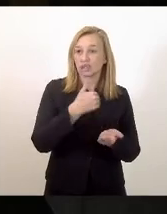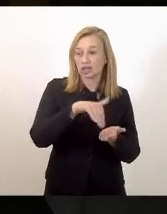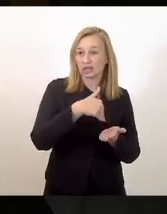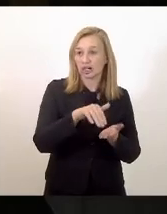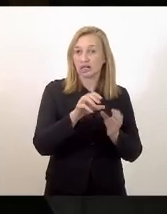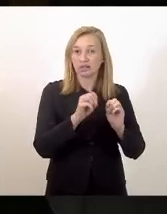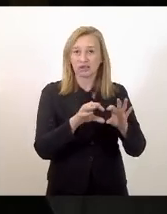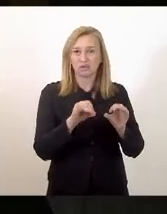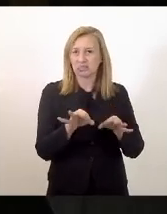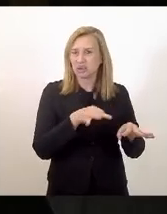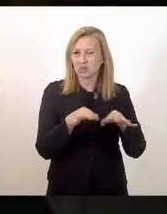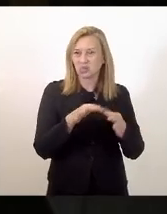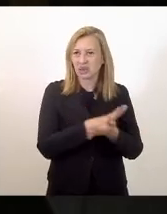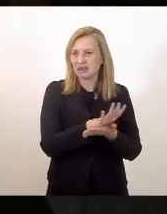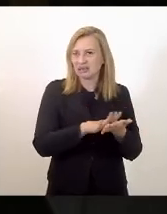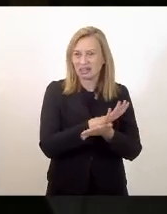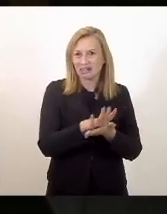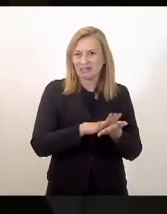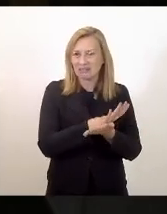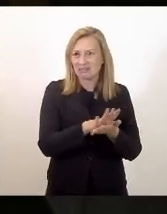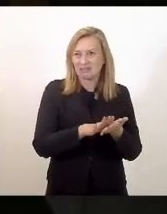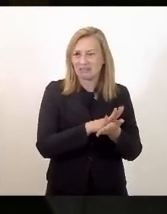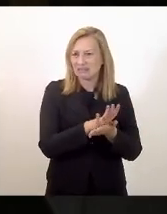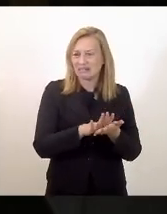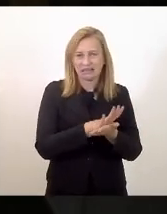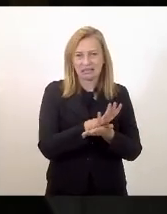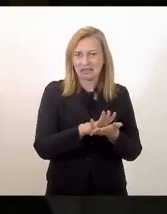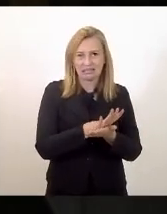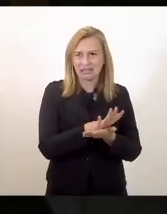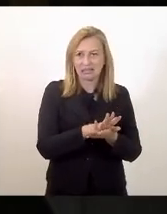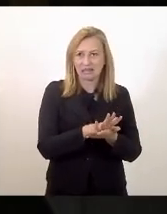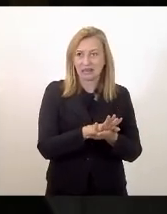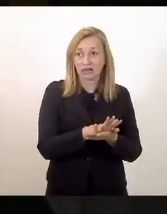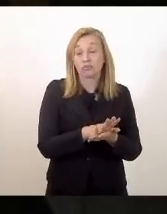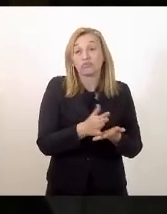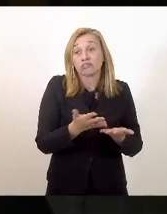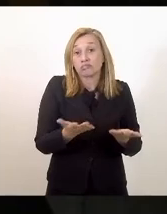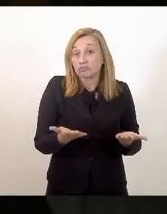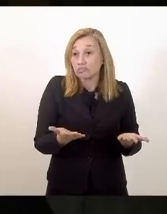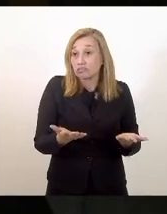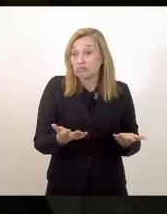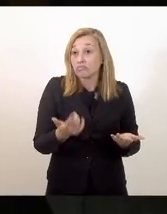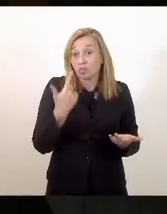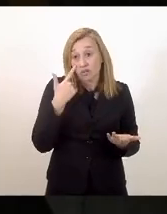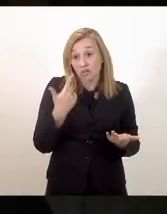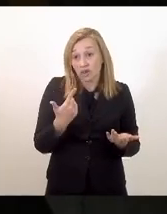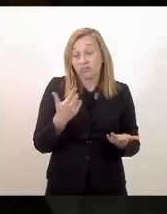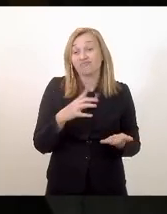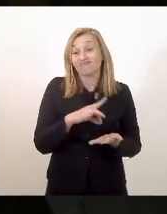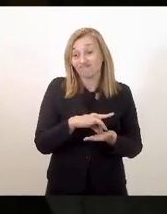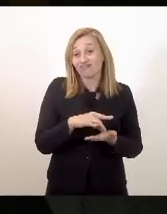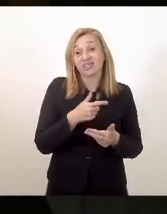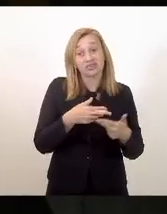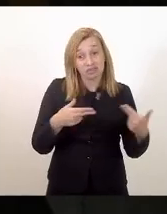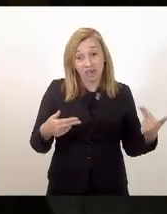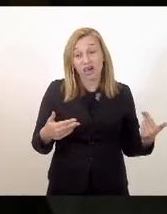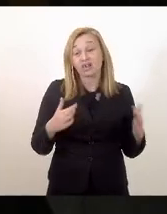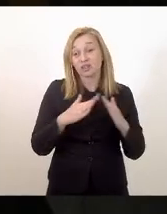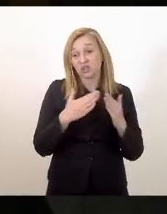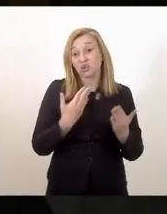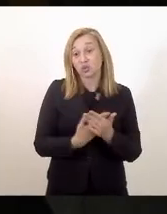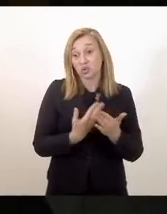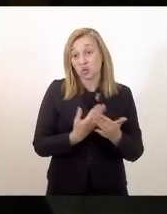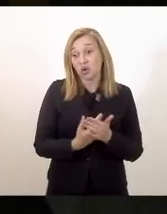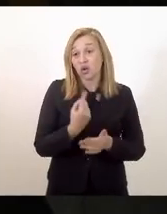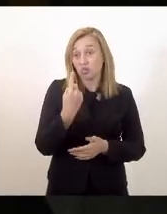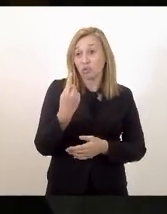sem planejar, sem analisar a situação como um todo, é o que a gente acaba vendo na realidade de muitas das nossas escolas. Uma em